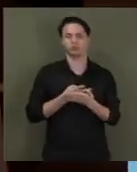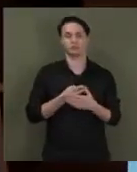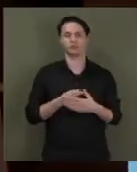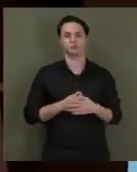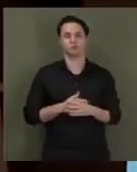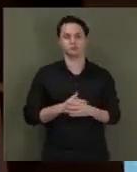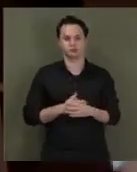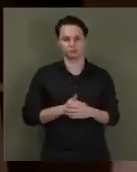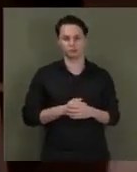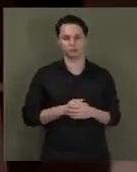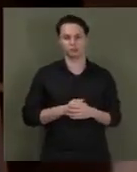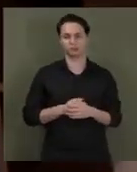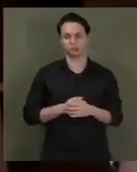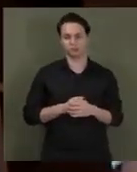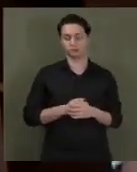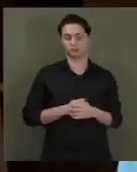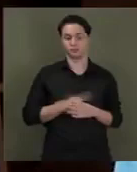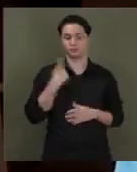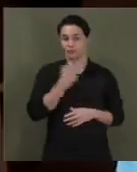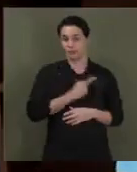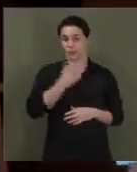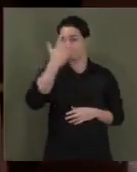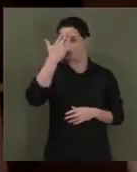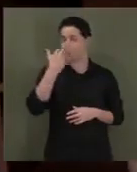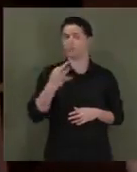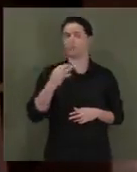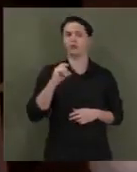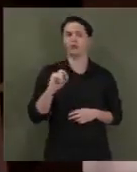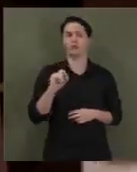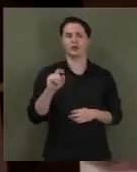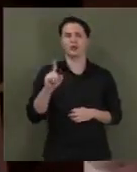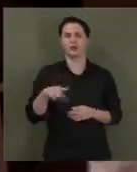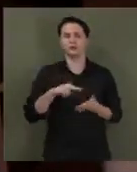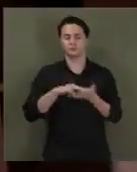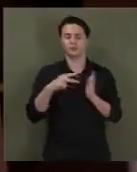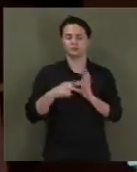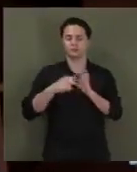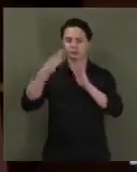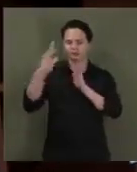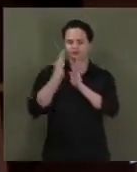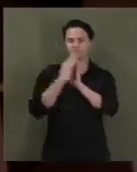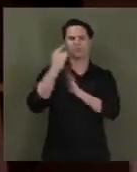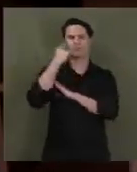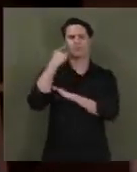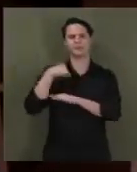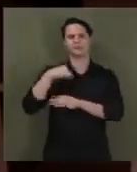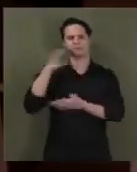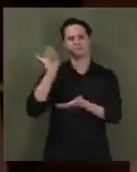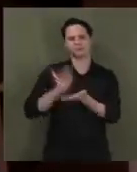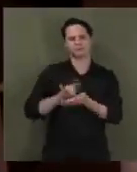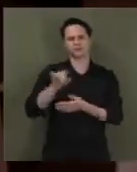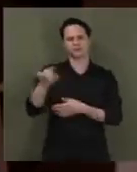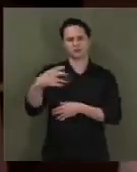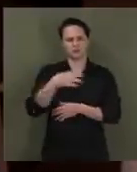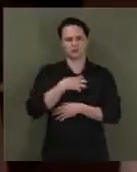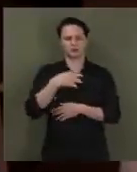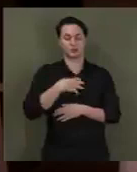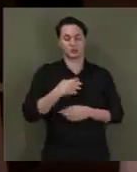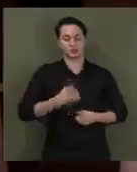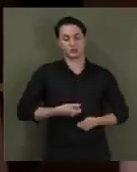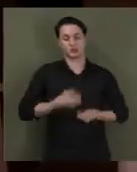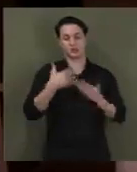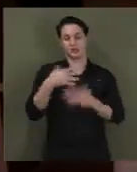nós. Compreender significa encarar a realidade de forma